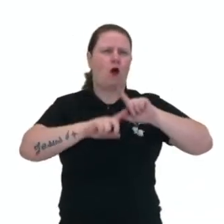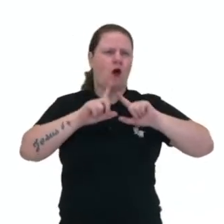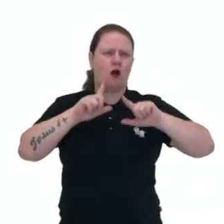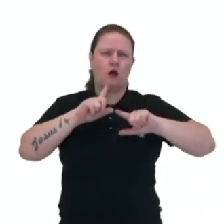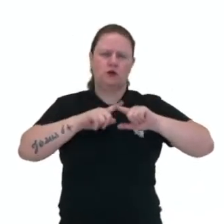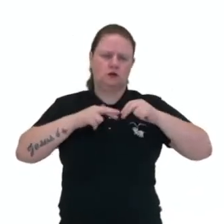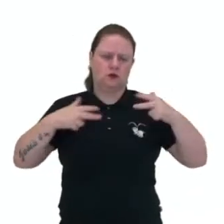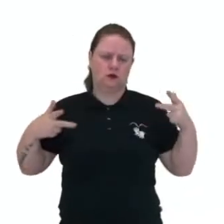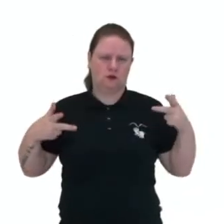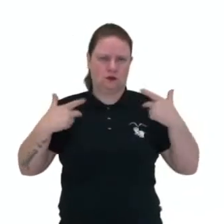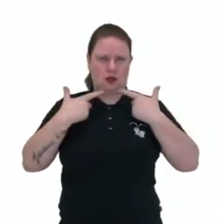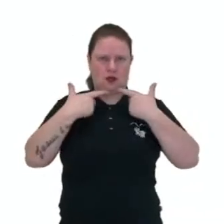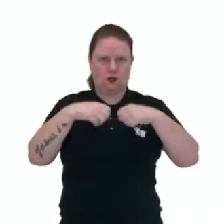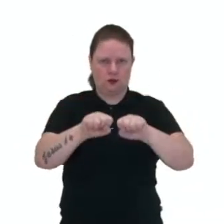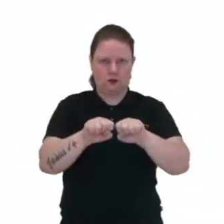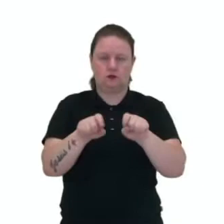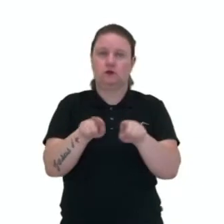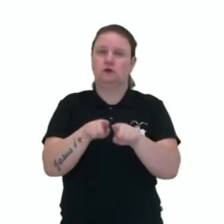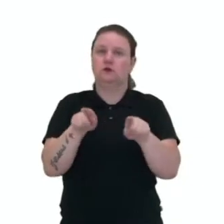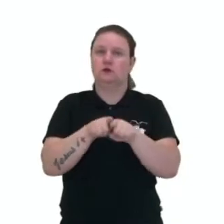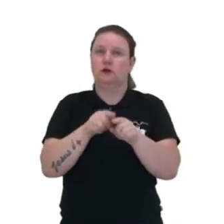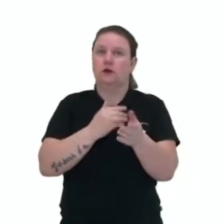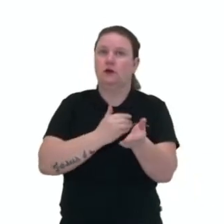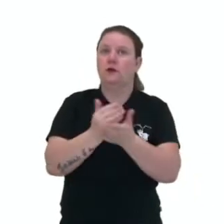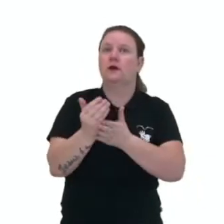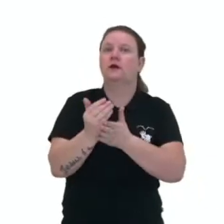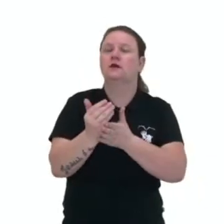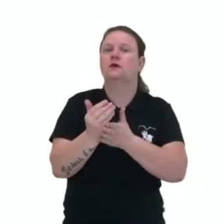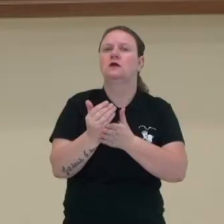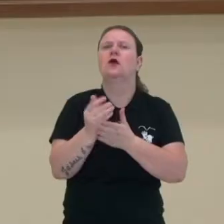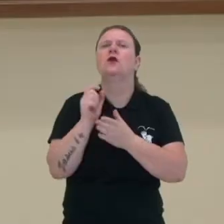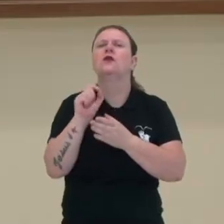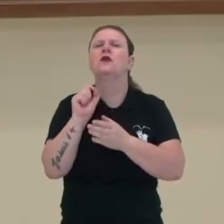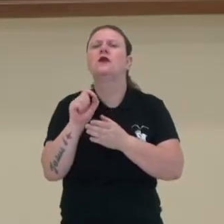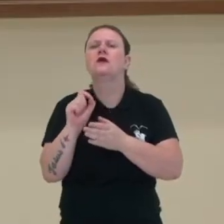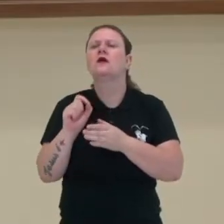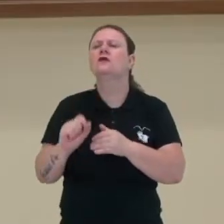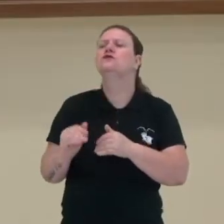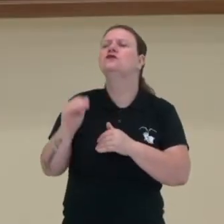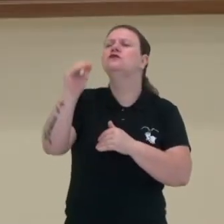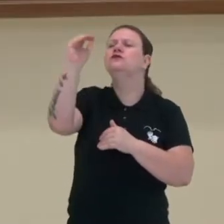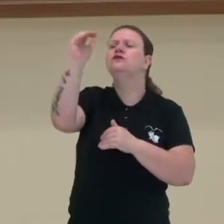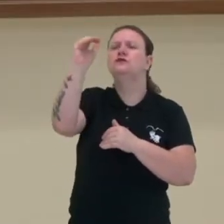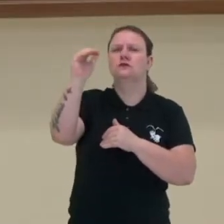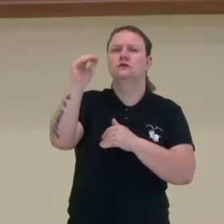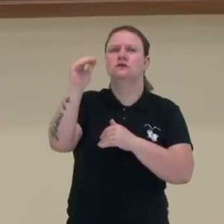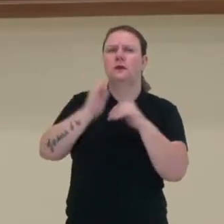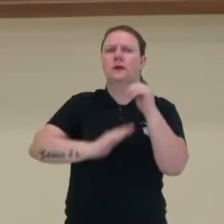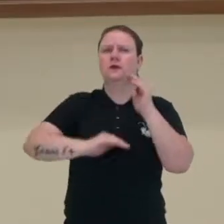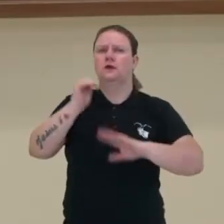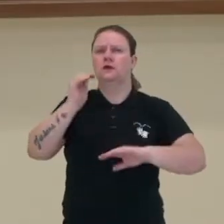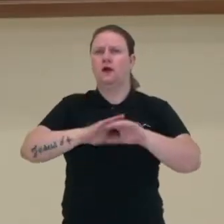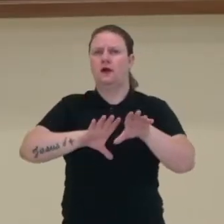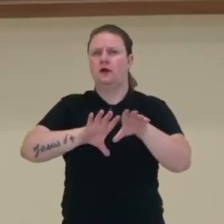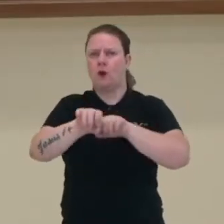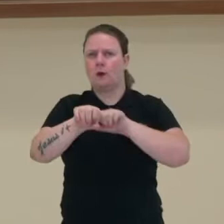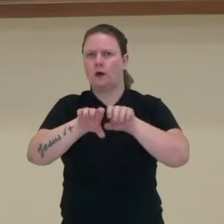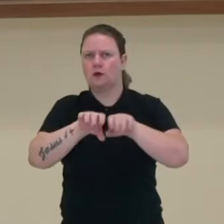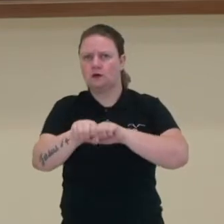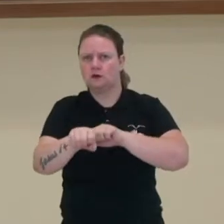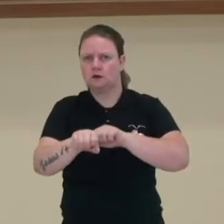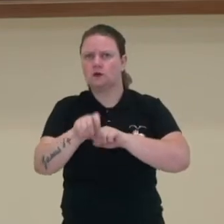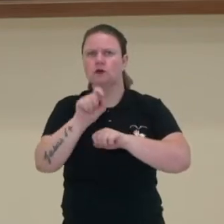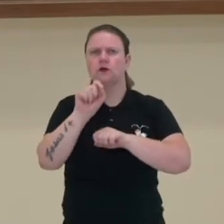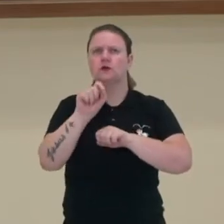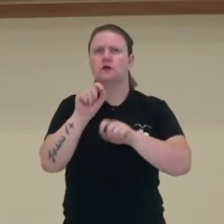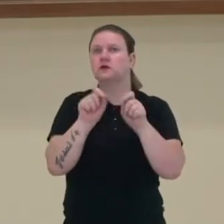texto. Para começo de conversa, o que você vai ser quando crescer? Como escolher uma profissão? Você já pensou que profissão que você quer